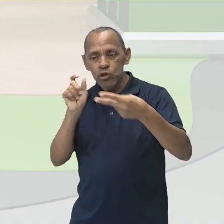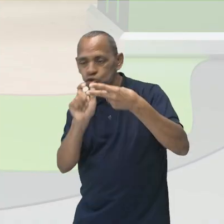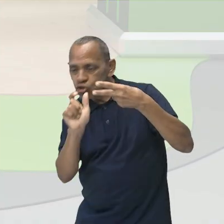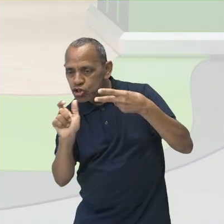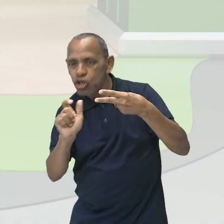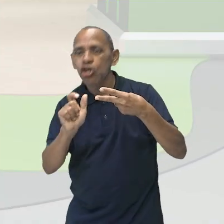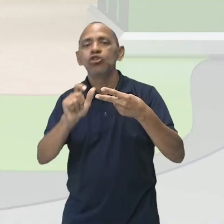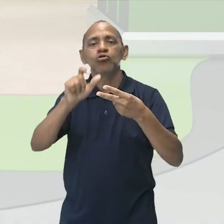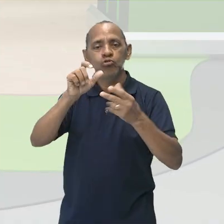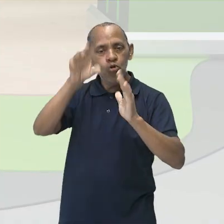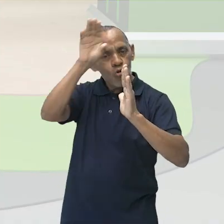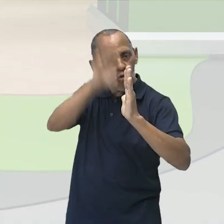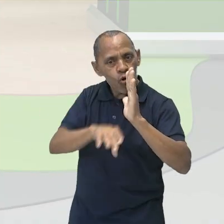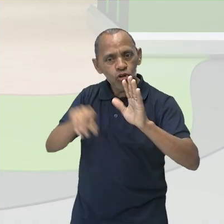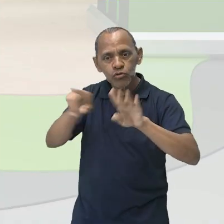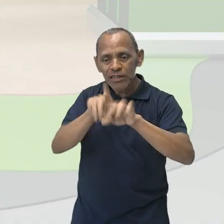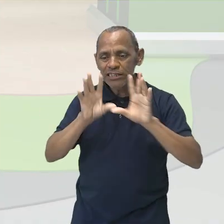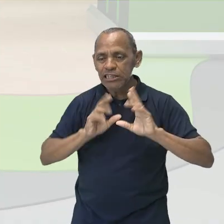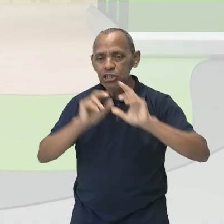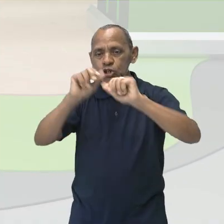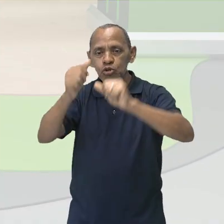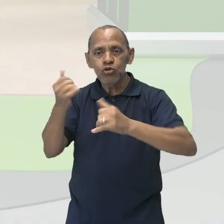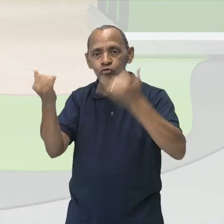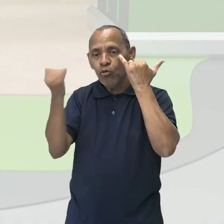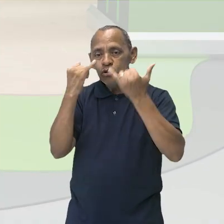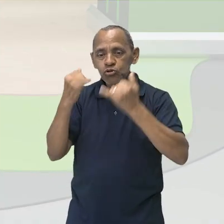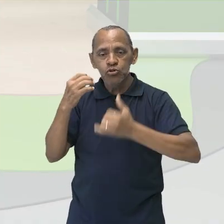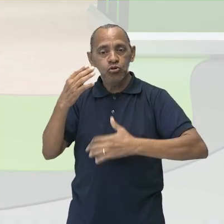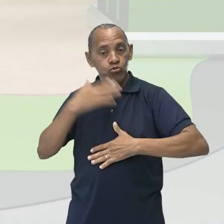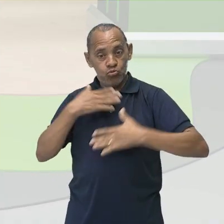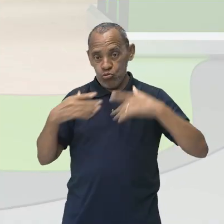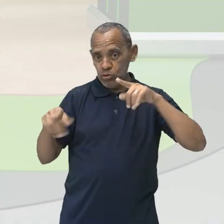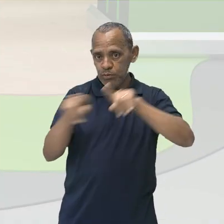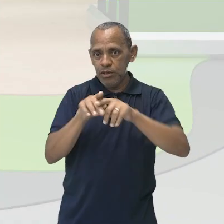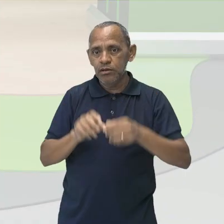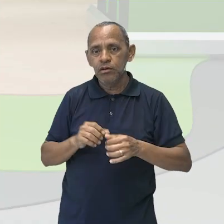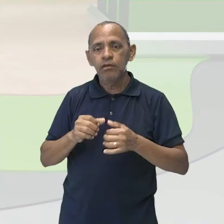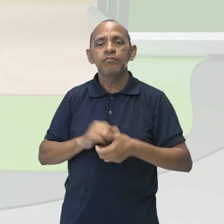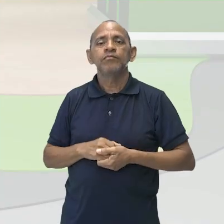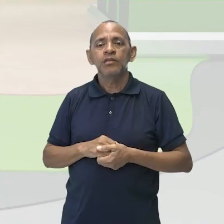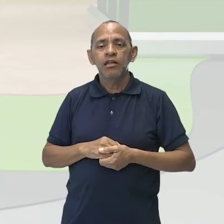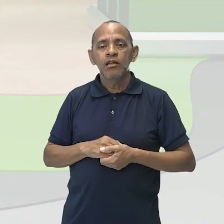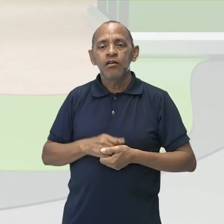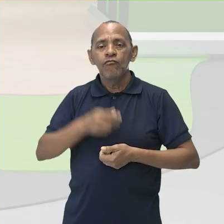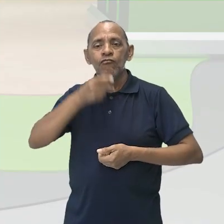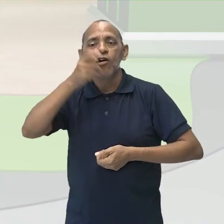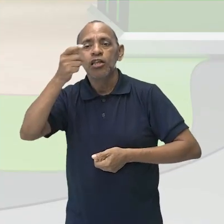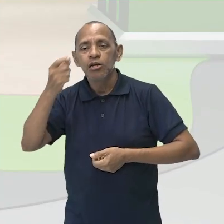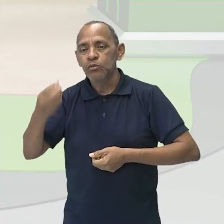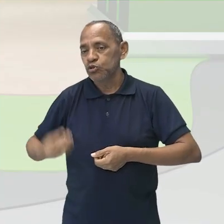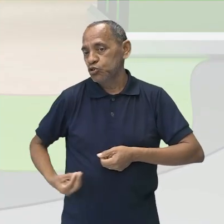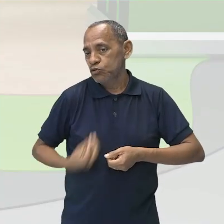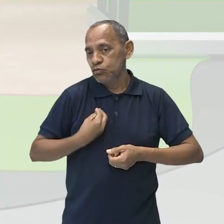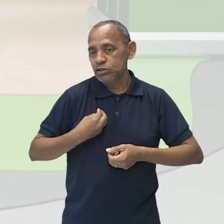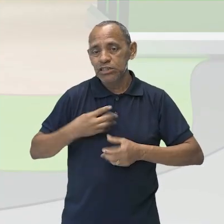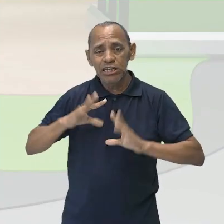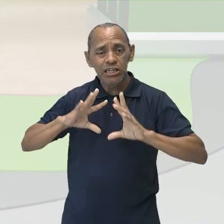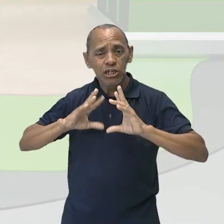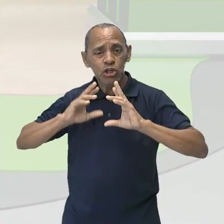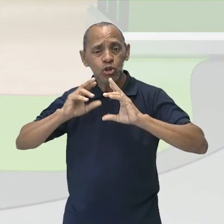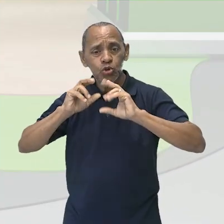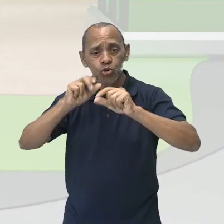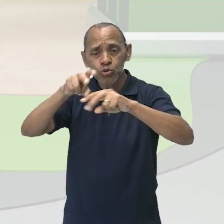características do nosso corpo. Quando nós falamos de vida, tudo gira em torno do nosso